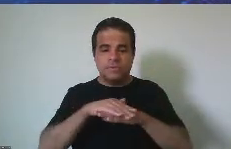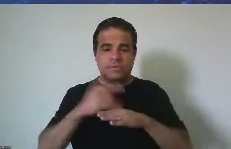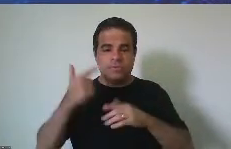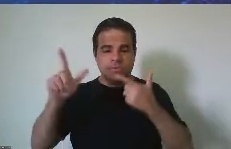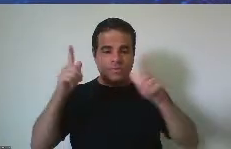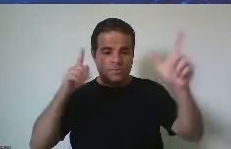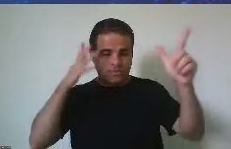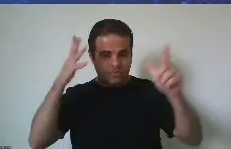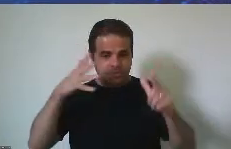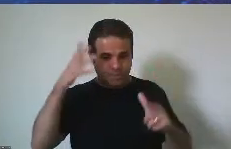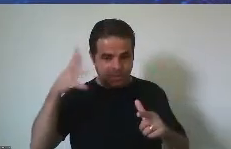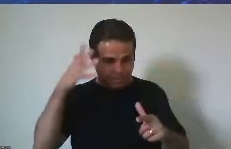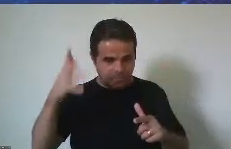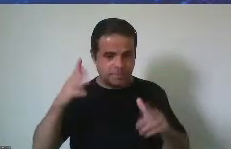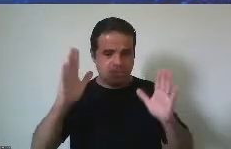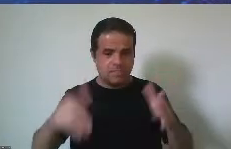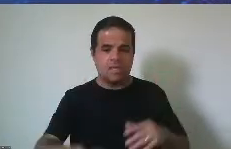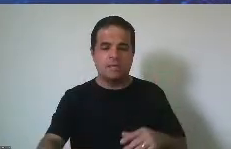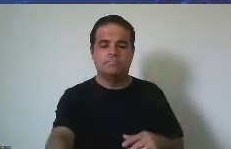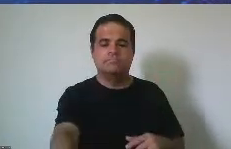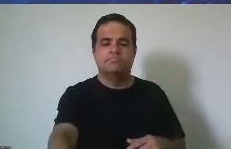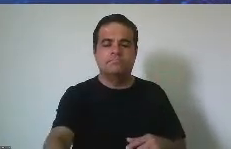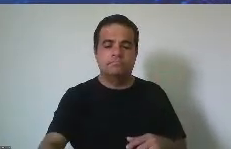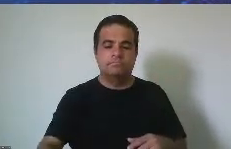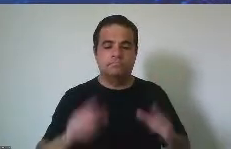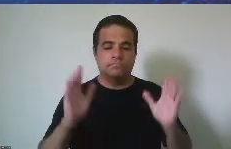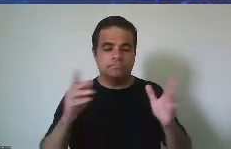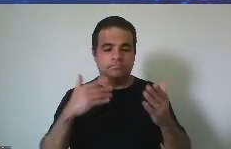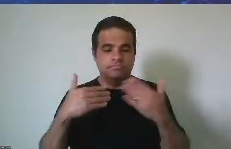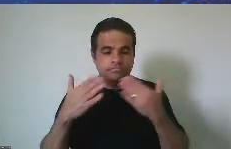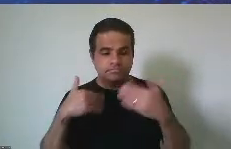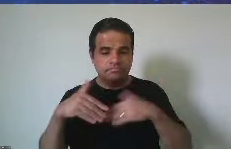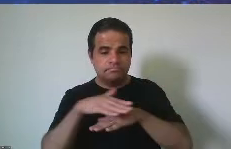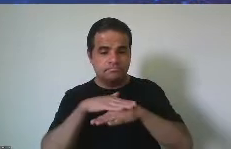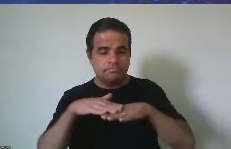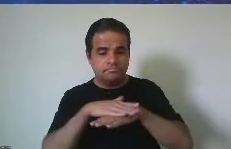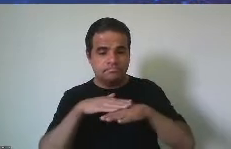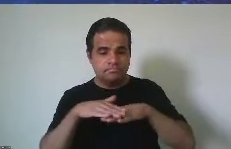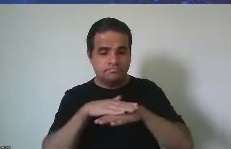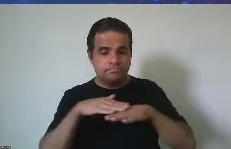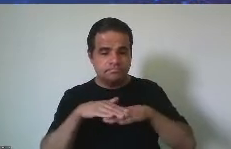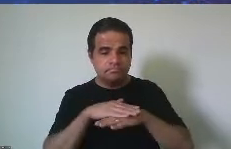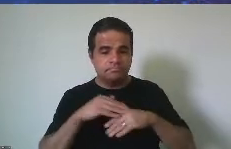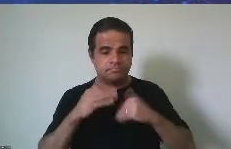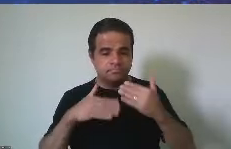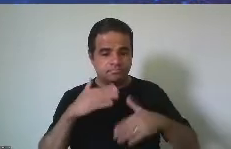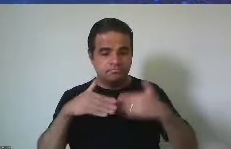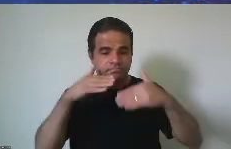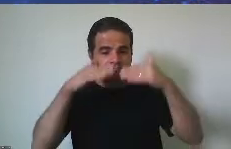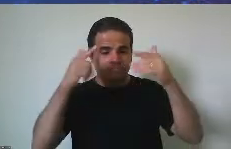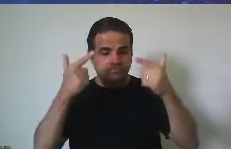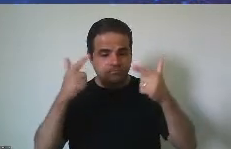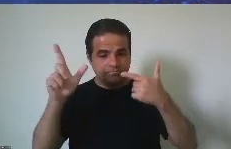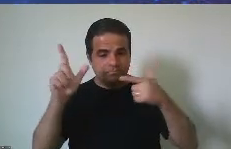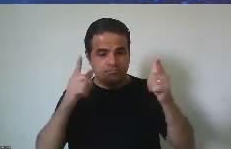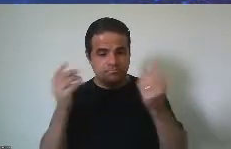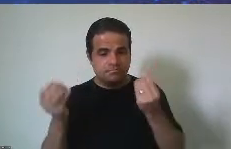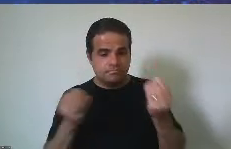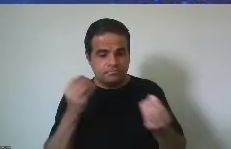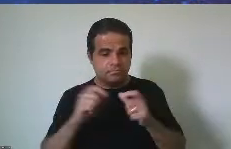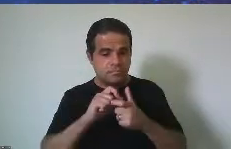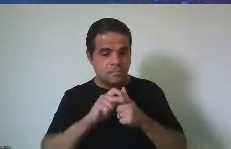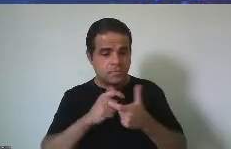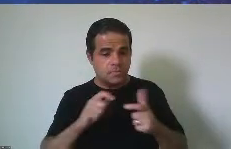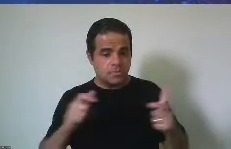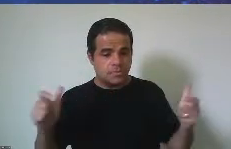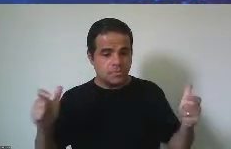como inovação na parte de desenvolvimentos vamos ver como estruturamos e como